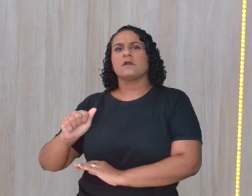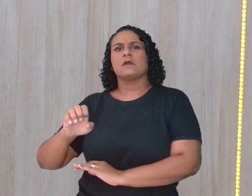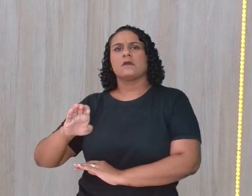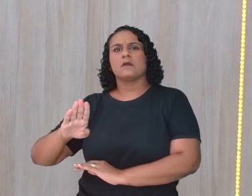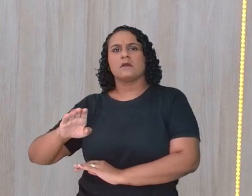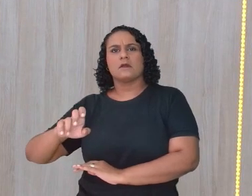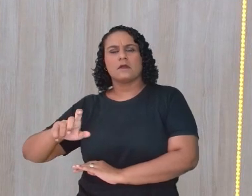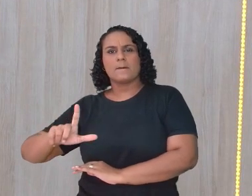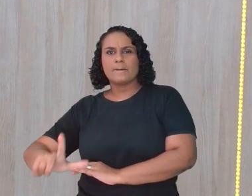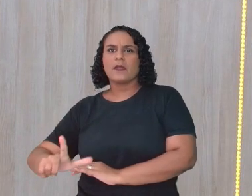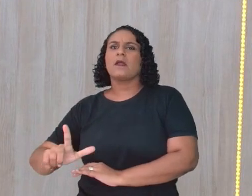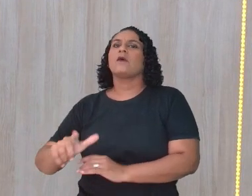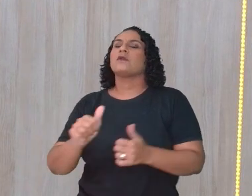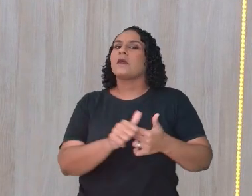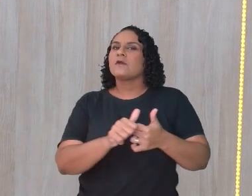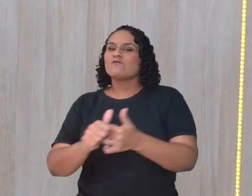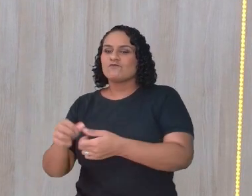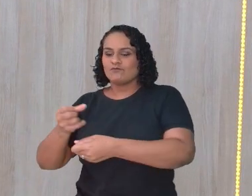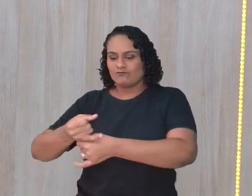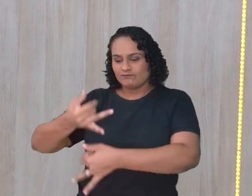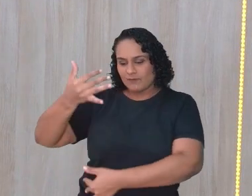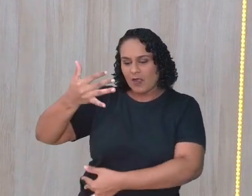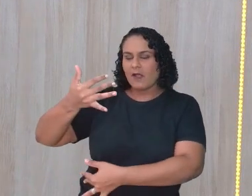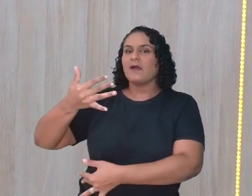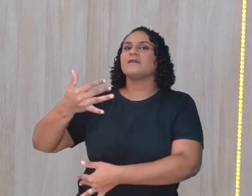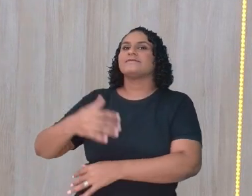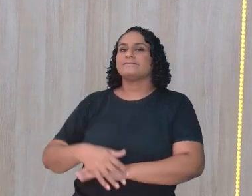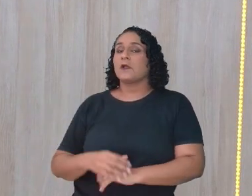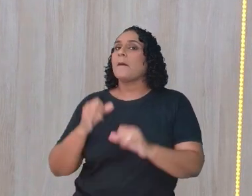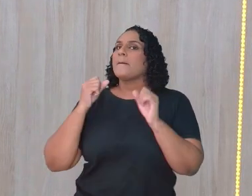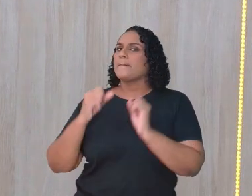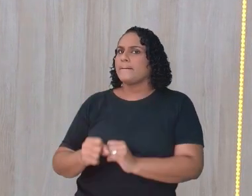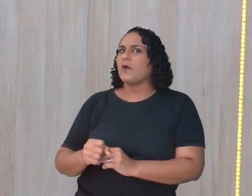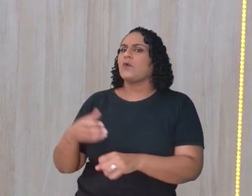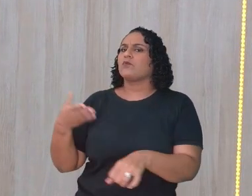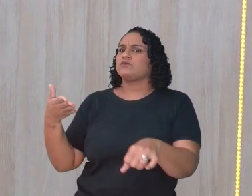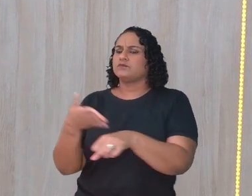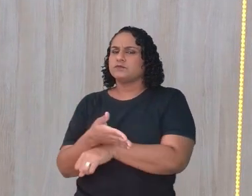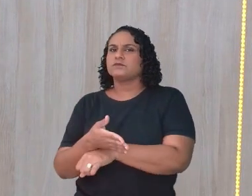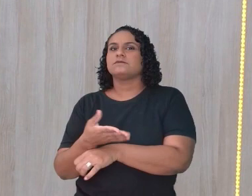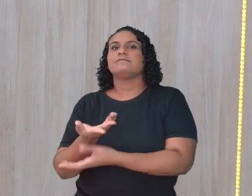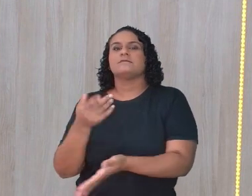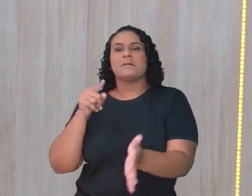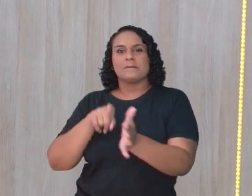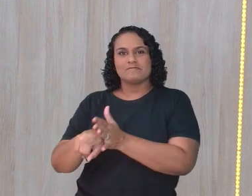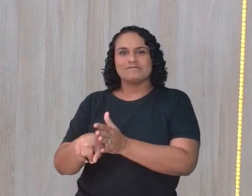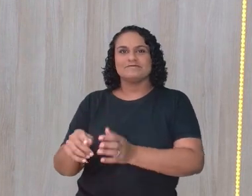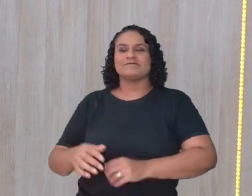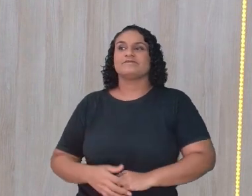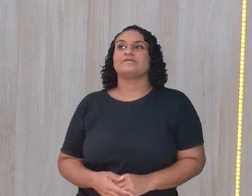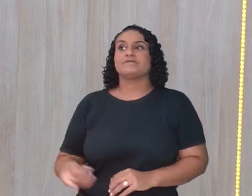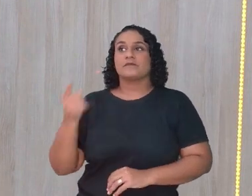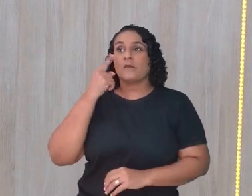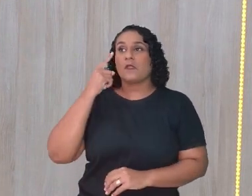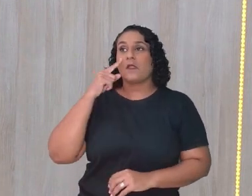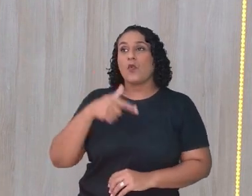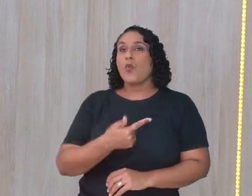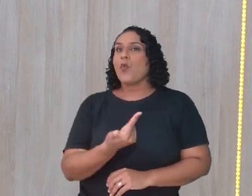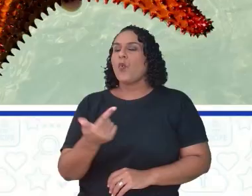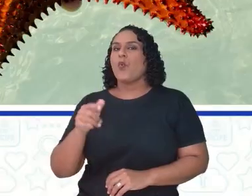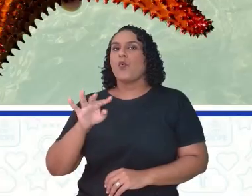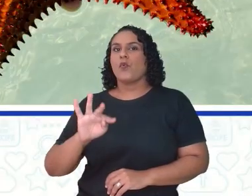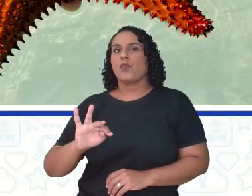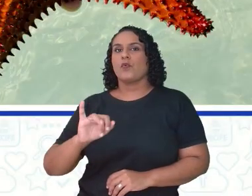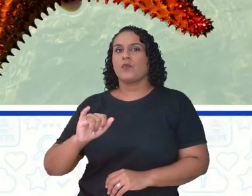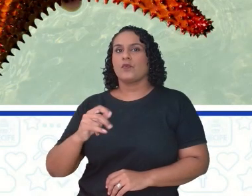a interação conosco, viu? Podem perguntar e assistam bem a nossa aula. E aqui é outro tipo, nós vimos